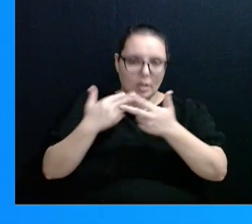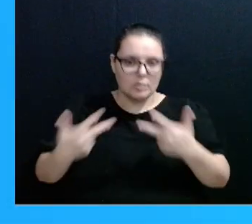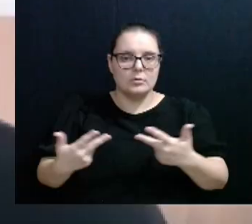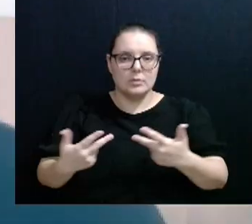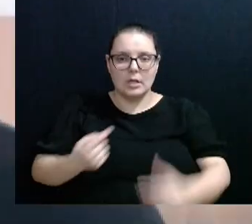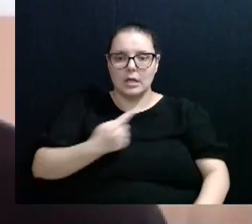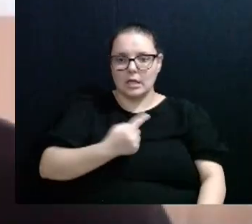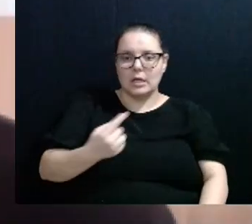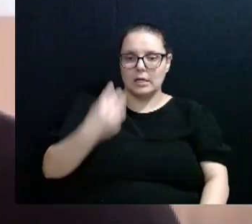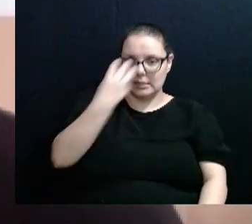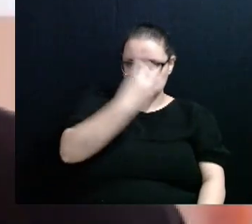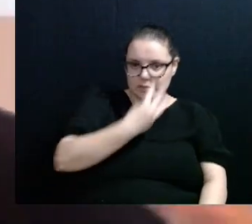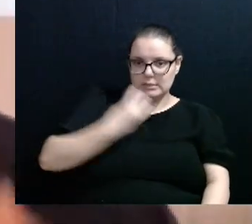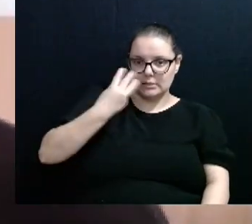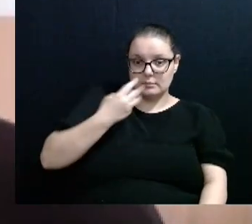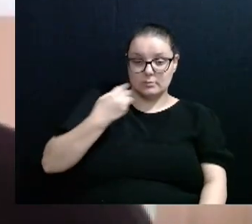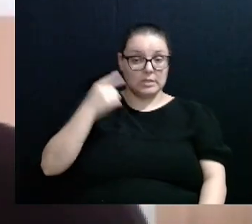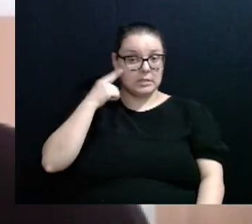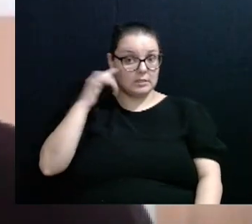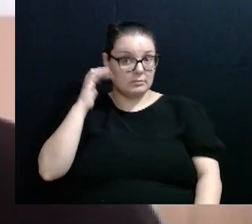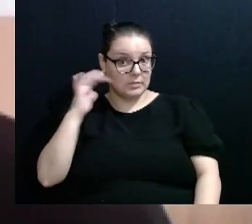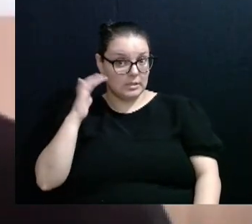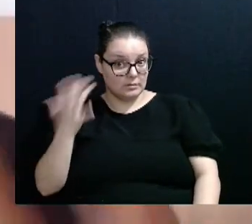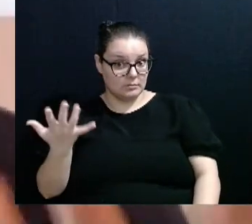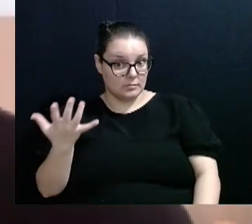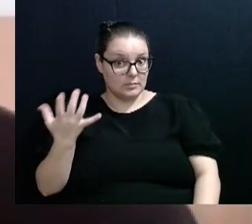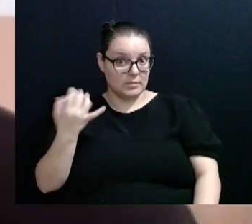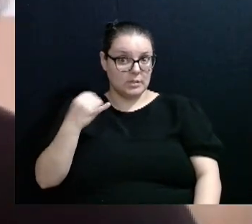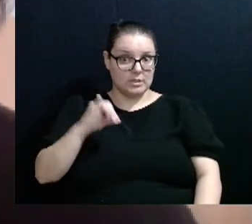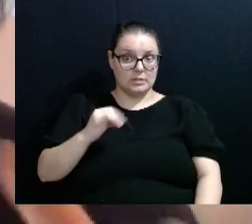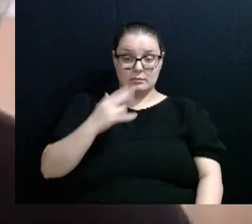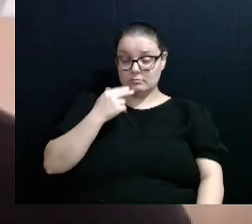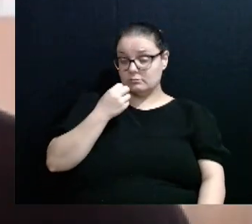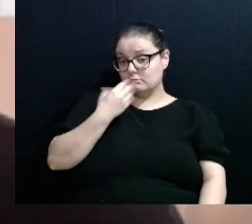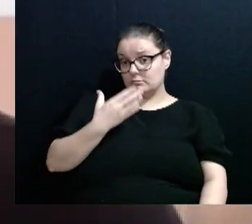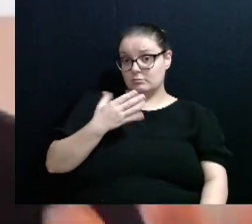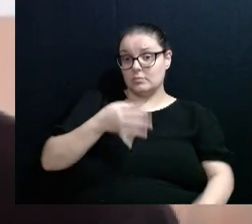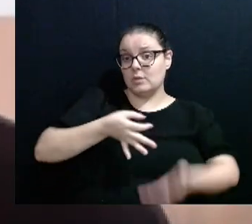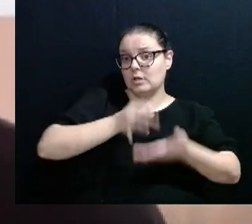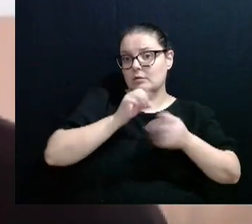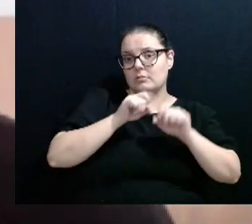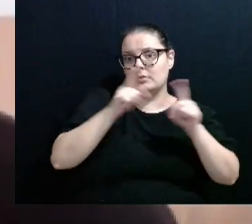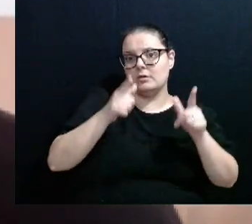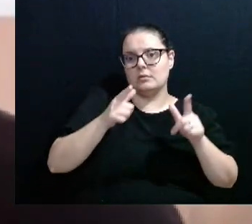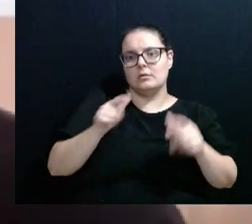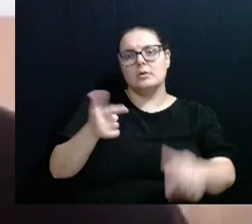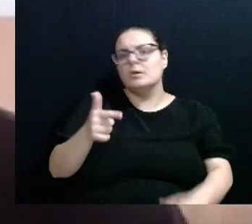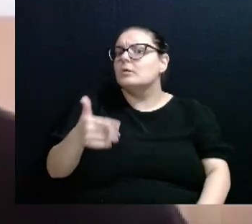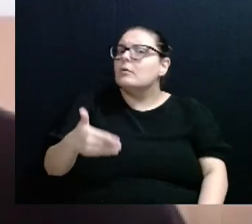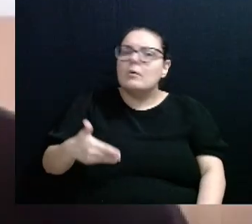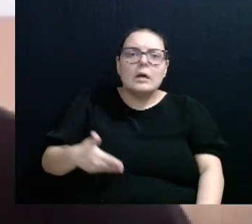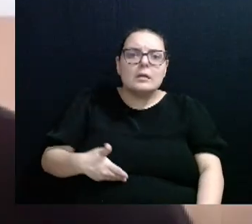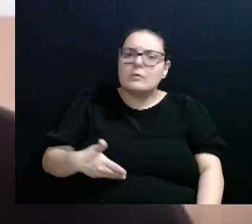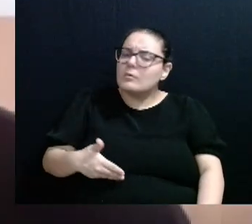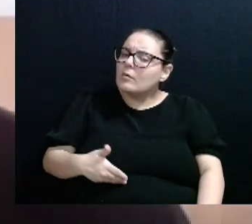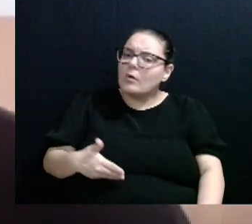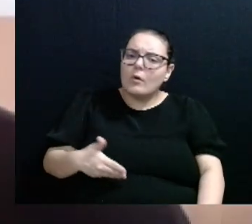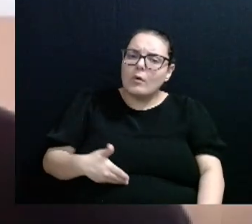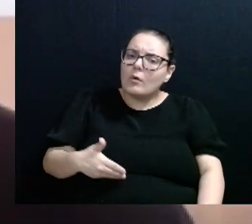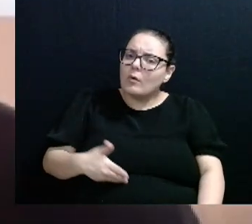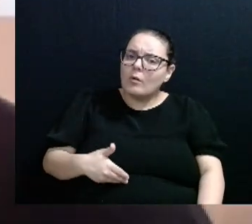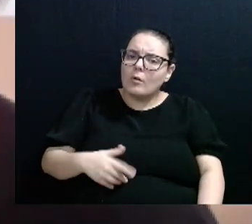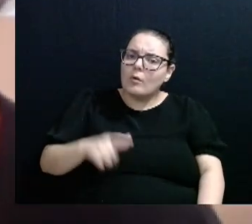se você pensar bem, se você está bem nutrido no café da manhã, você não vai ter fome depois de 3